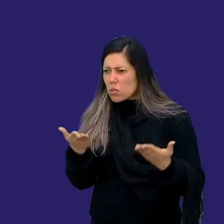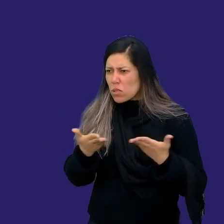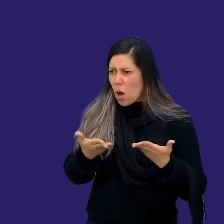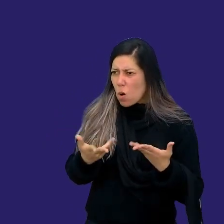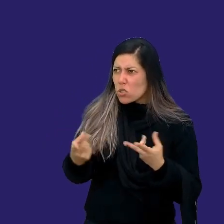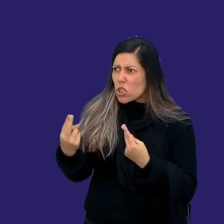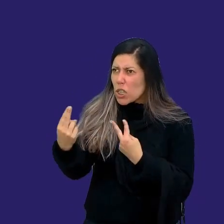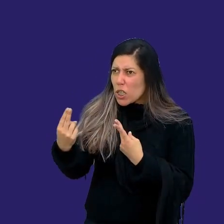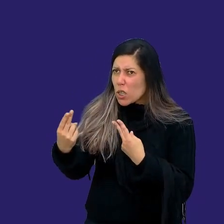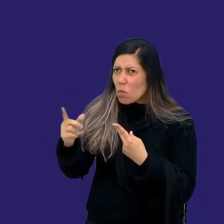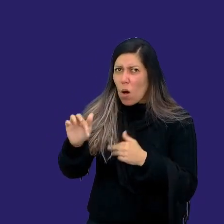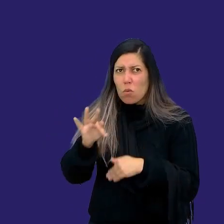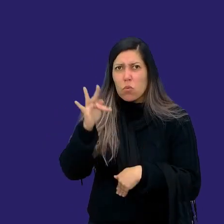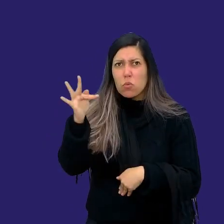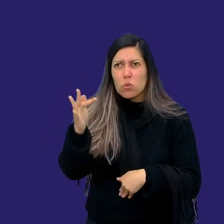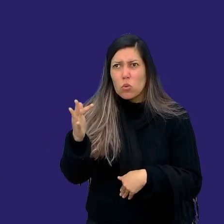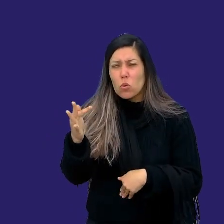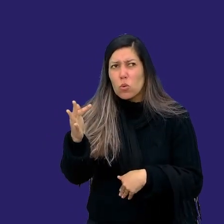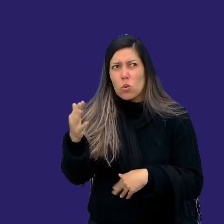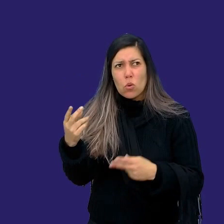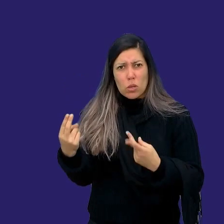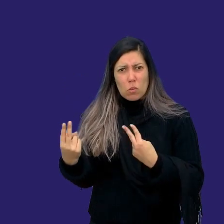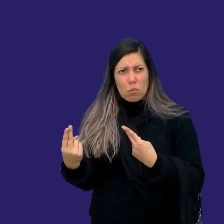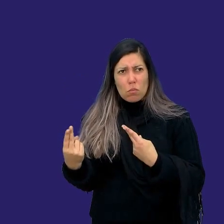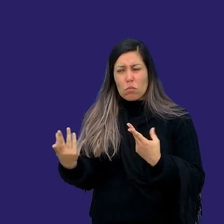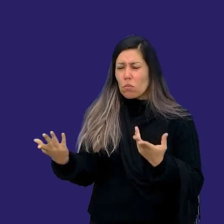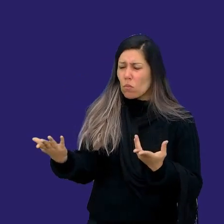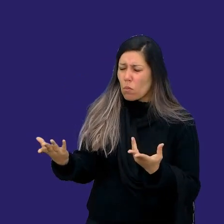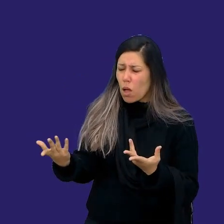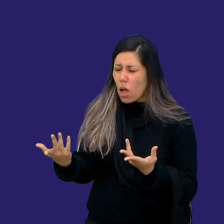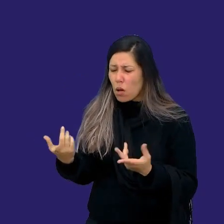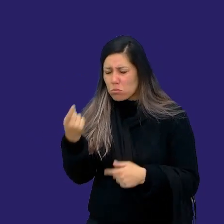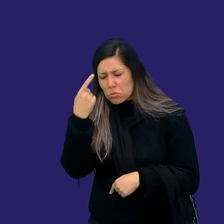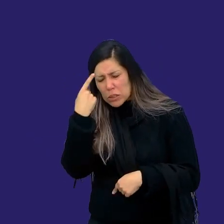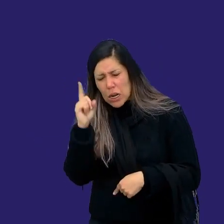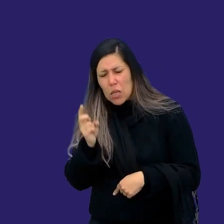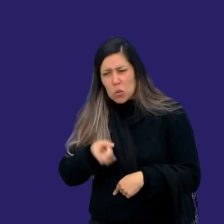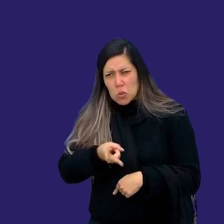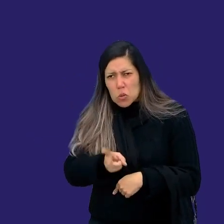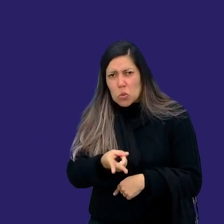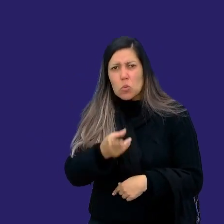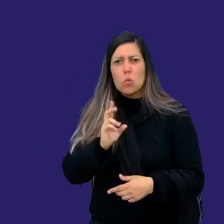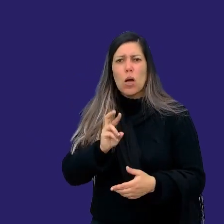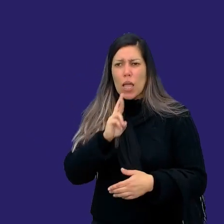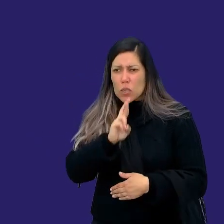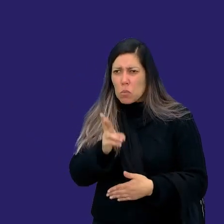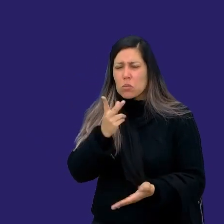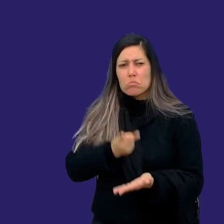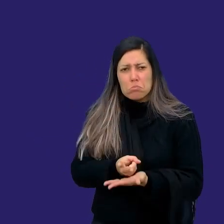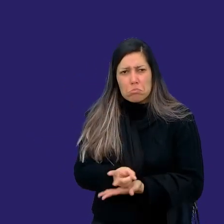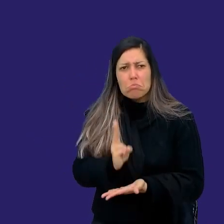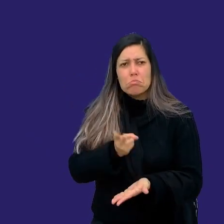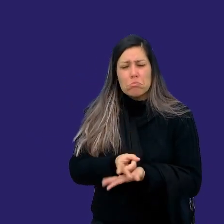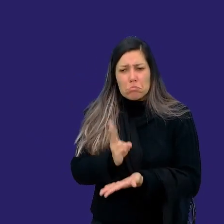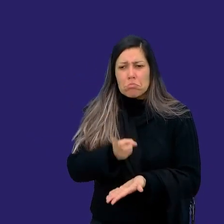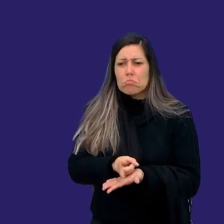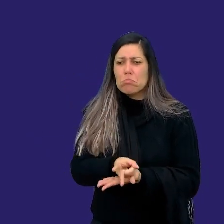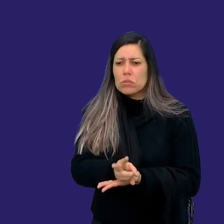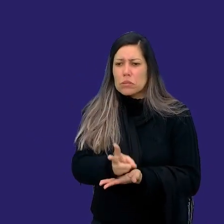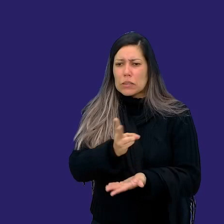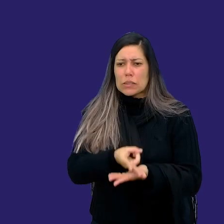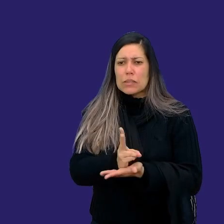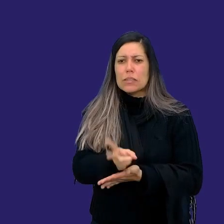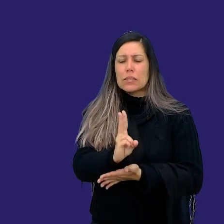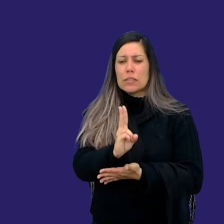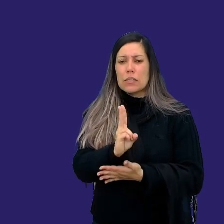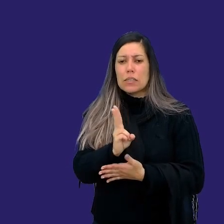mesma indagação, para essa mesma provocação, será que eu continuaria dando a mesma resposta? Será que eu ia